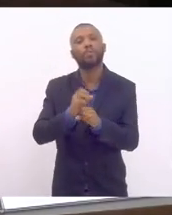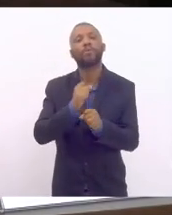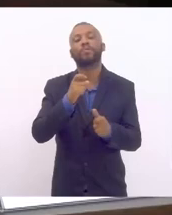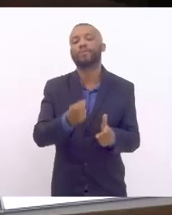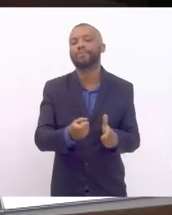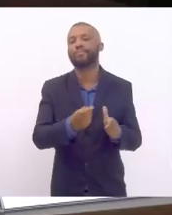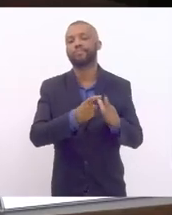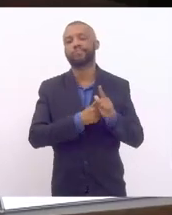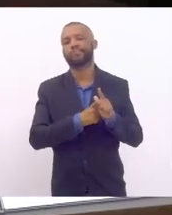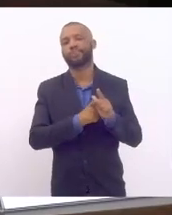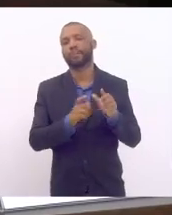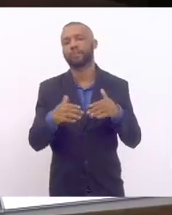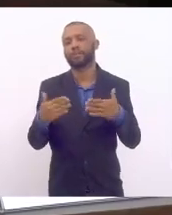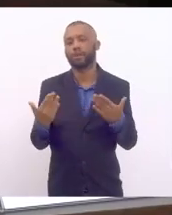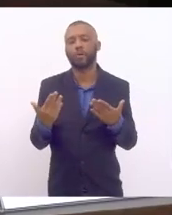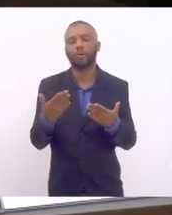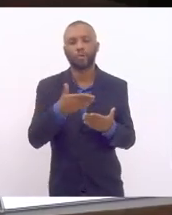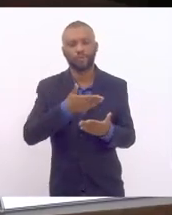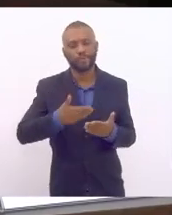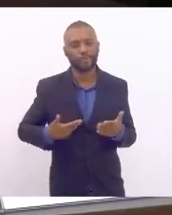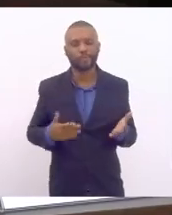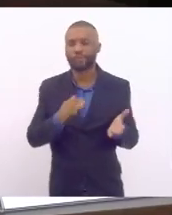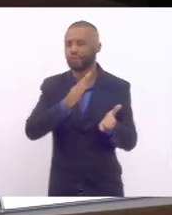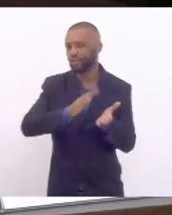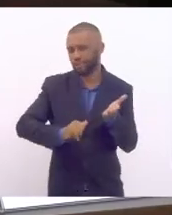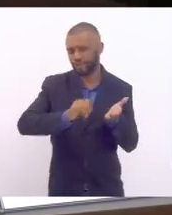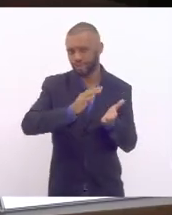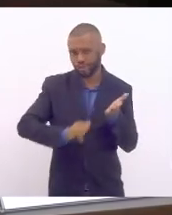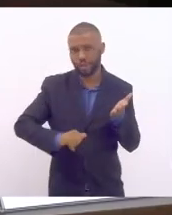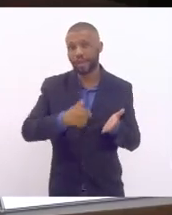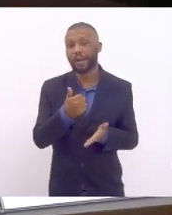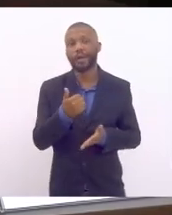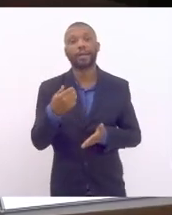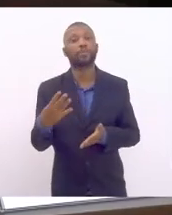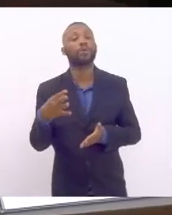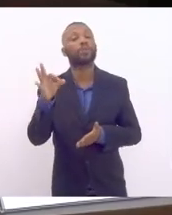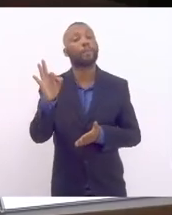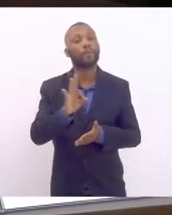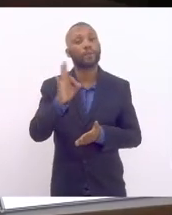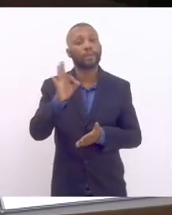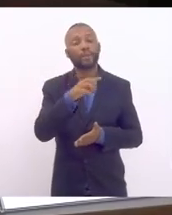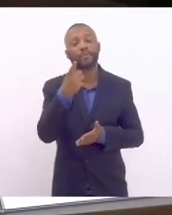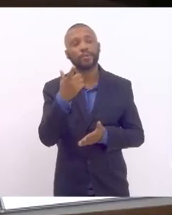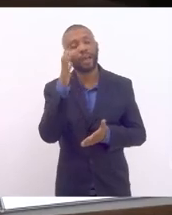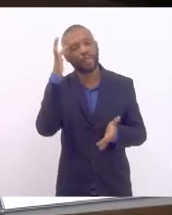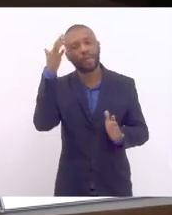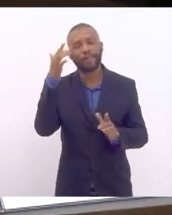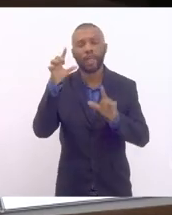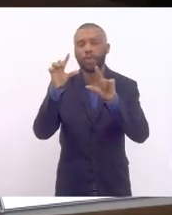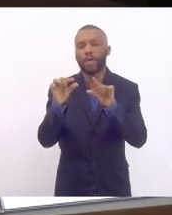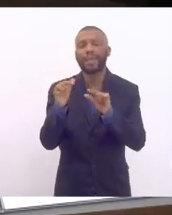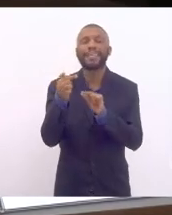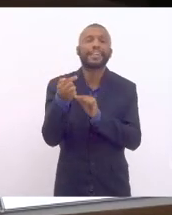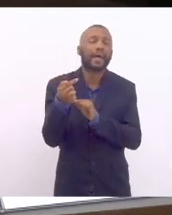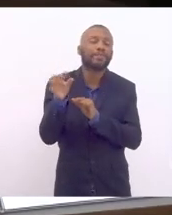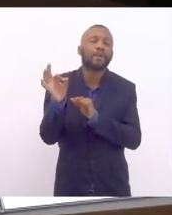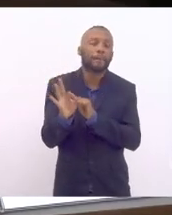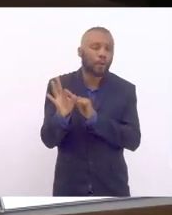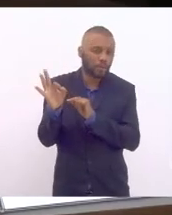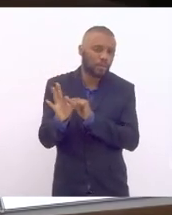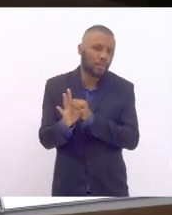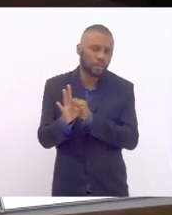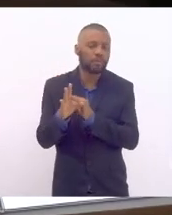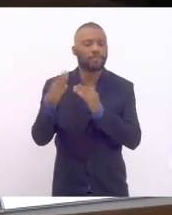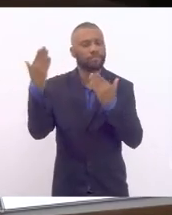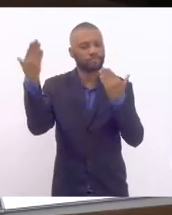retira inicialmente 14 por cento depois recuar para sete porcento né e isso faz eu